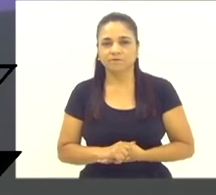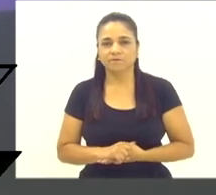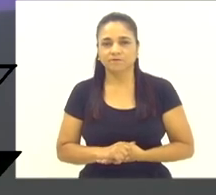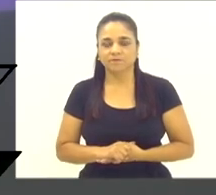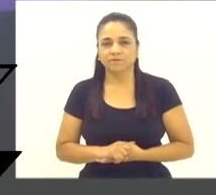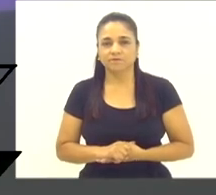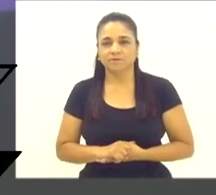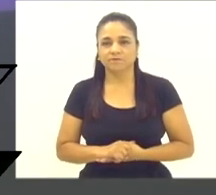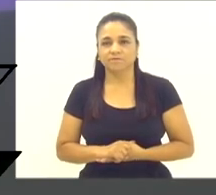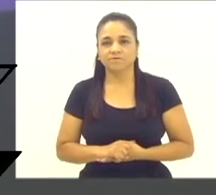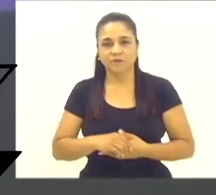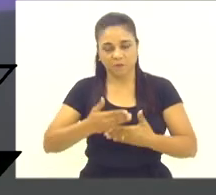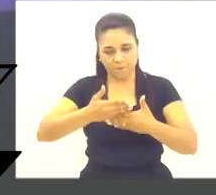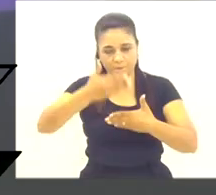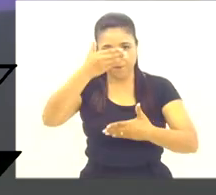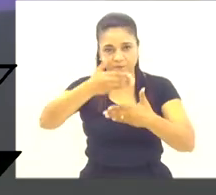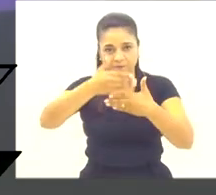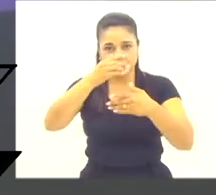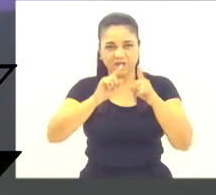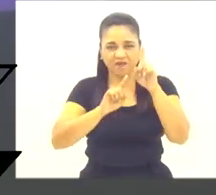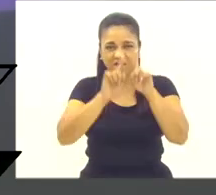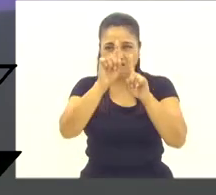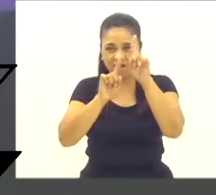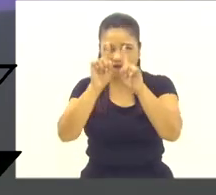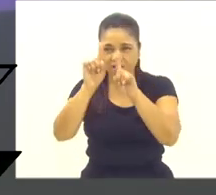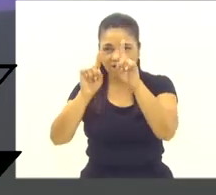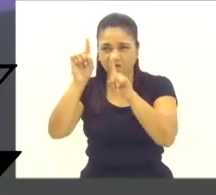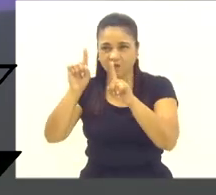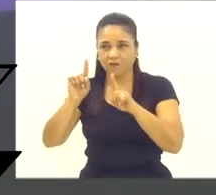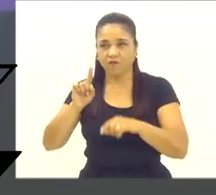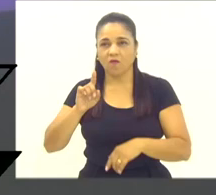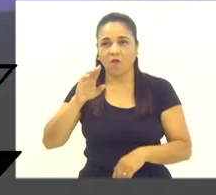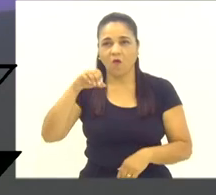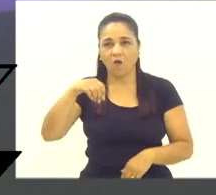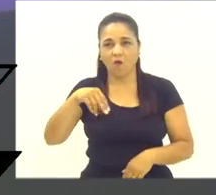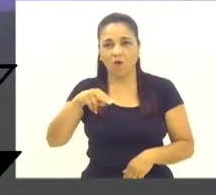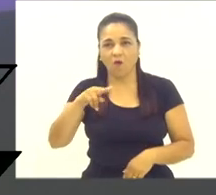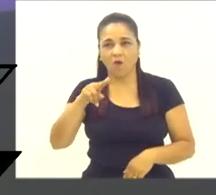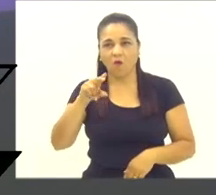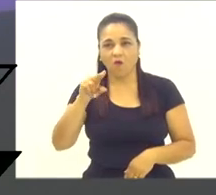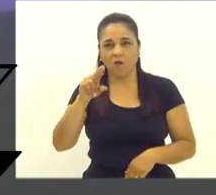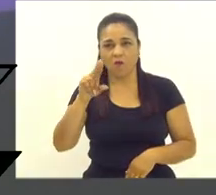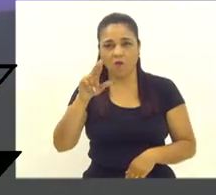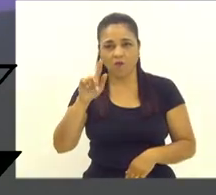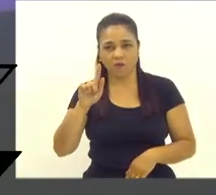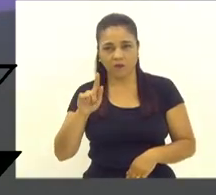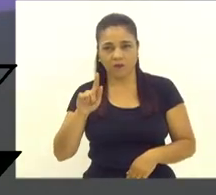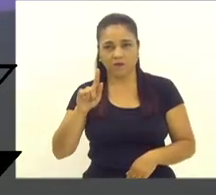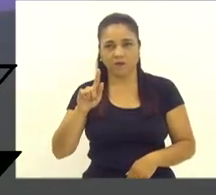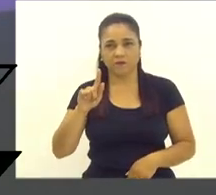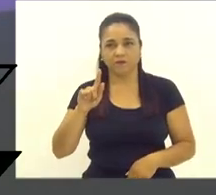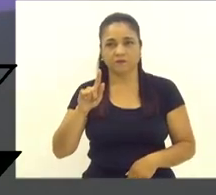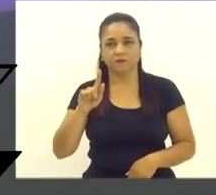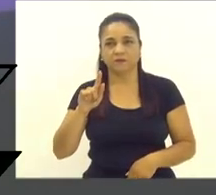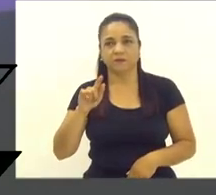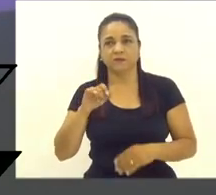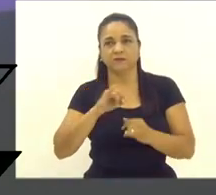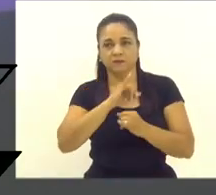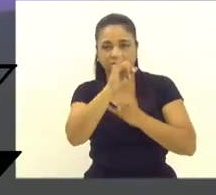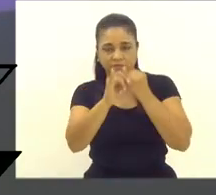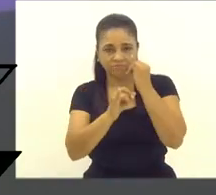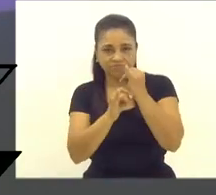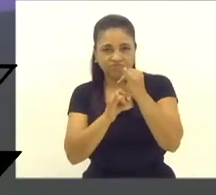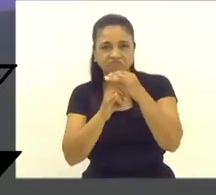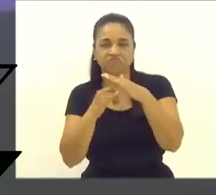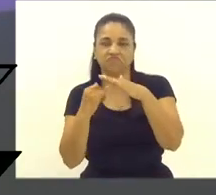aqui eu trouxe alguns gráficos que são dados da ONG e sem fernet eu não sei se alguém dessa organização Talvez